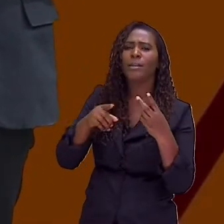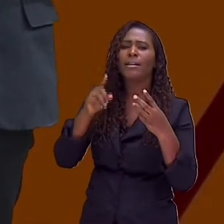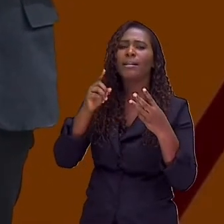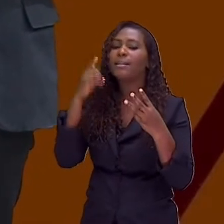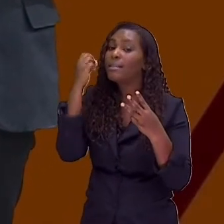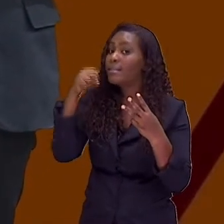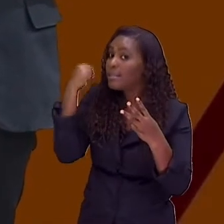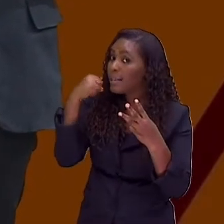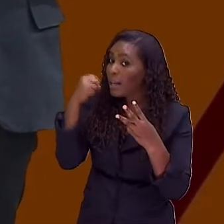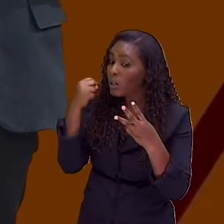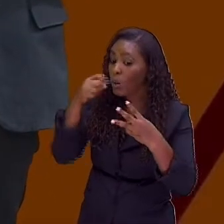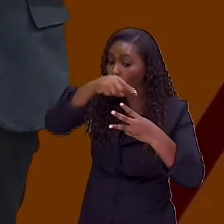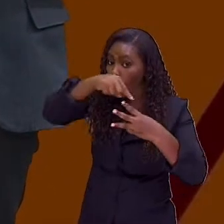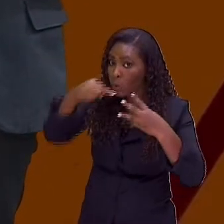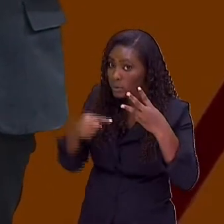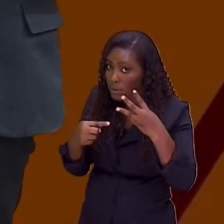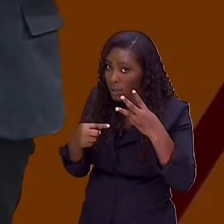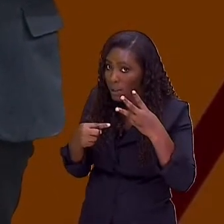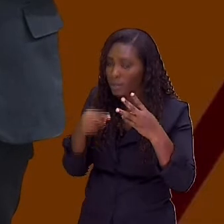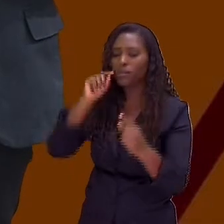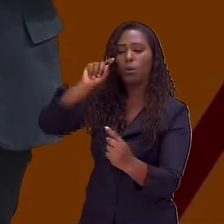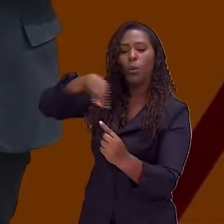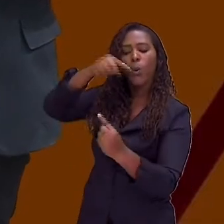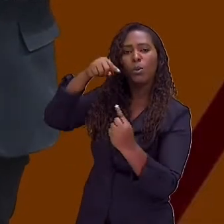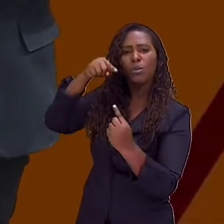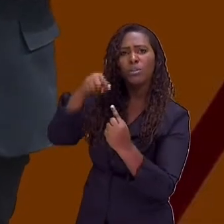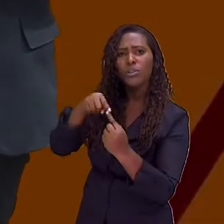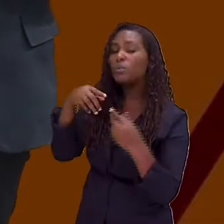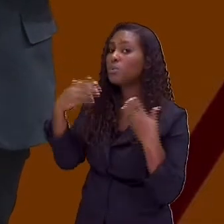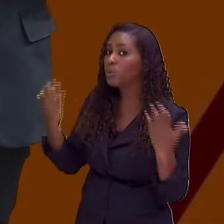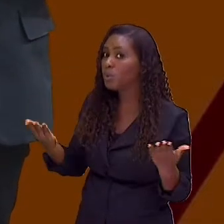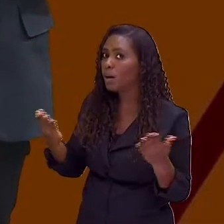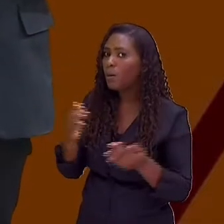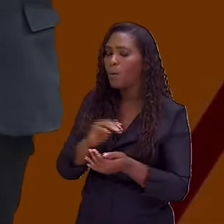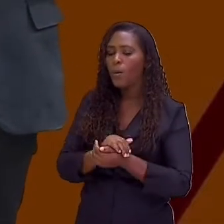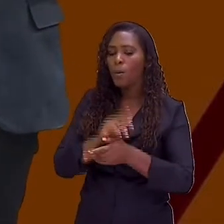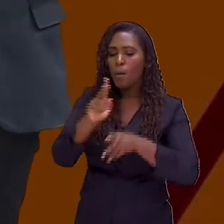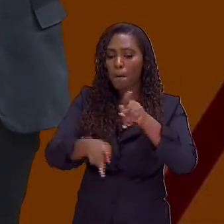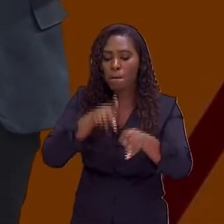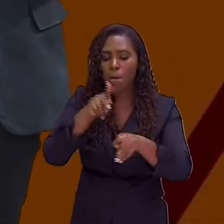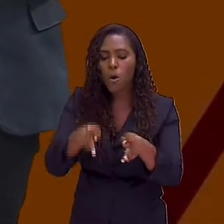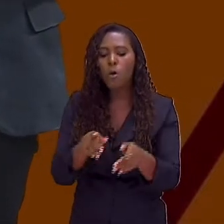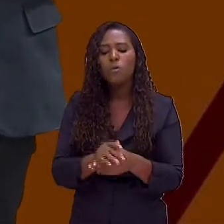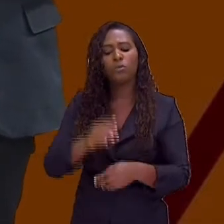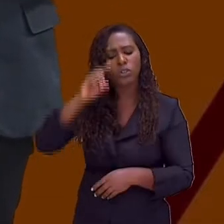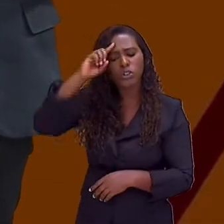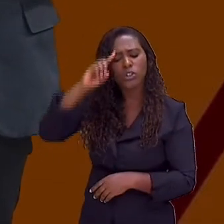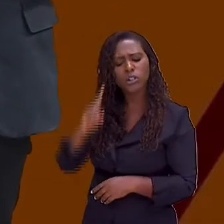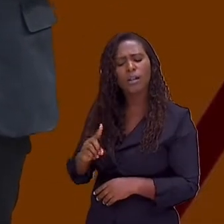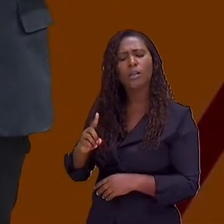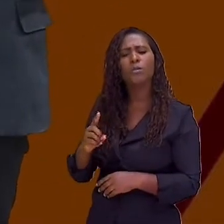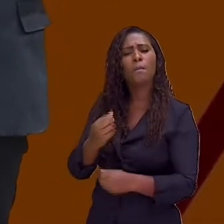função deste poder é defender os direitos de cada cidadão, promover a justiça,